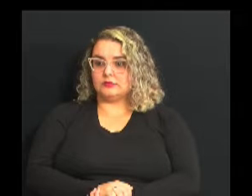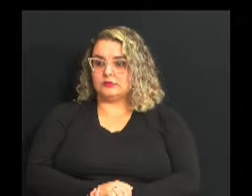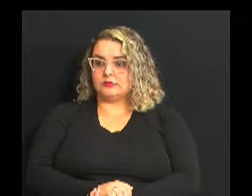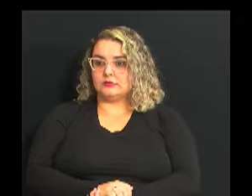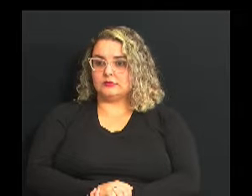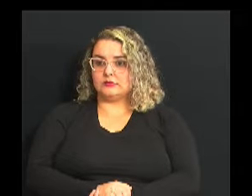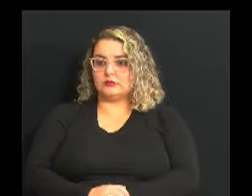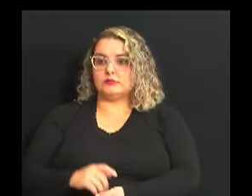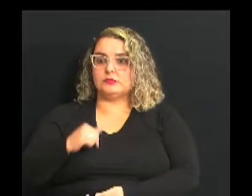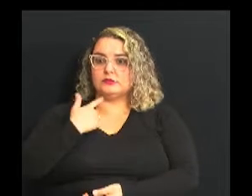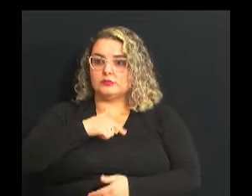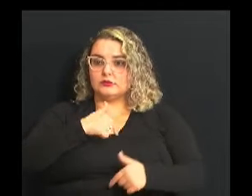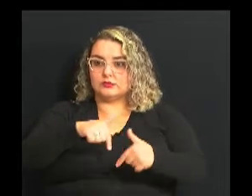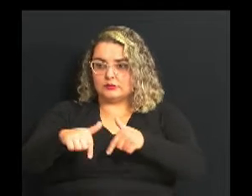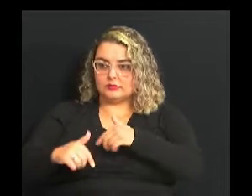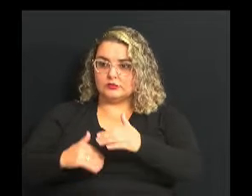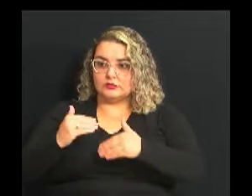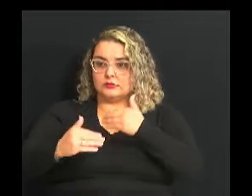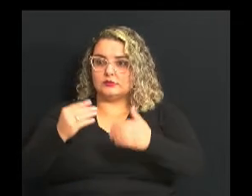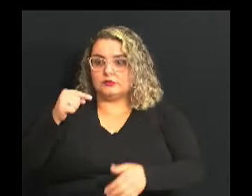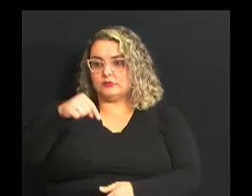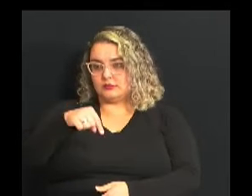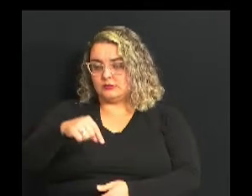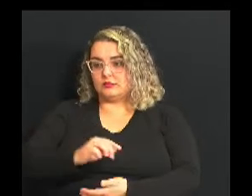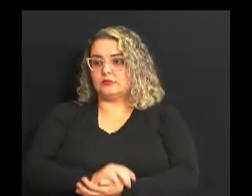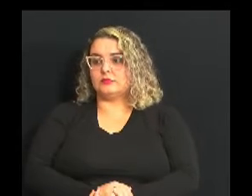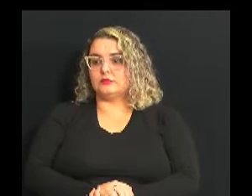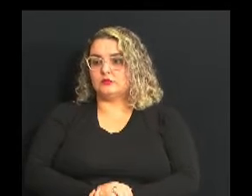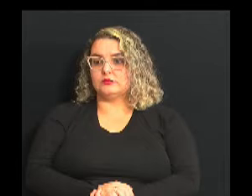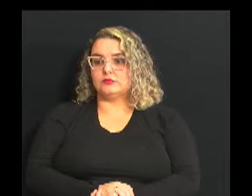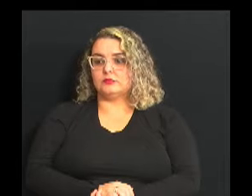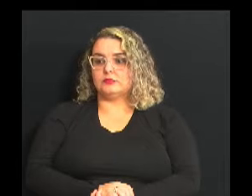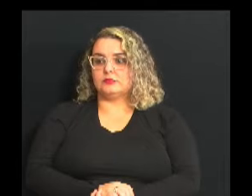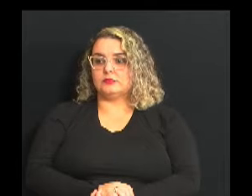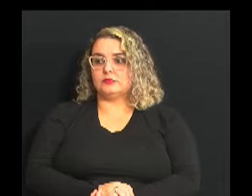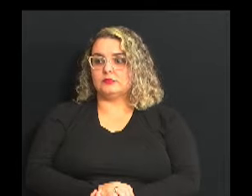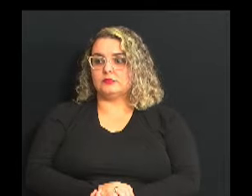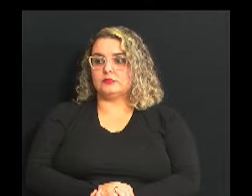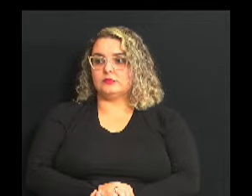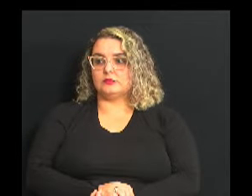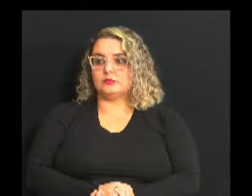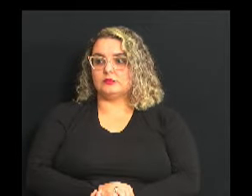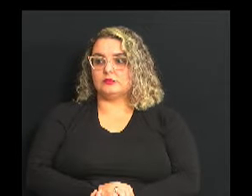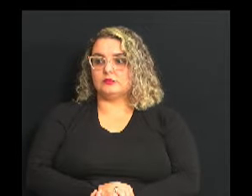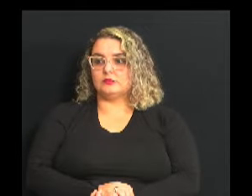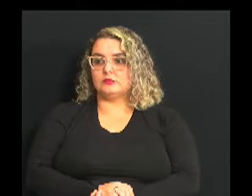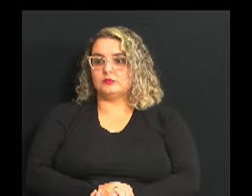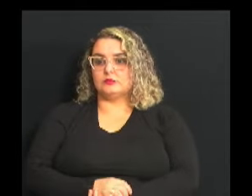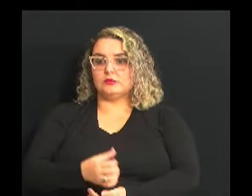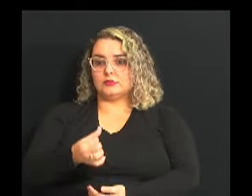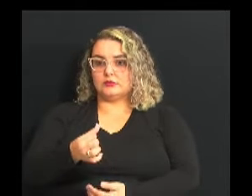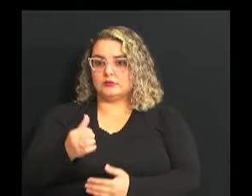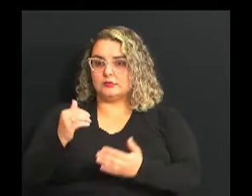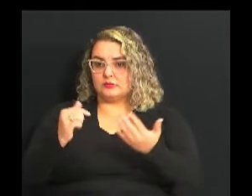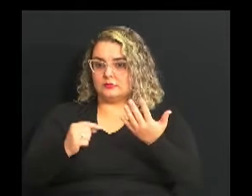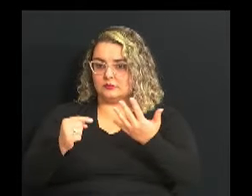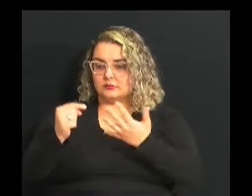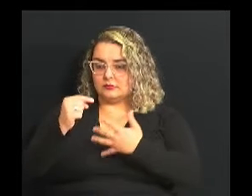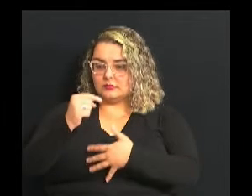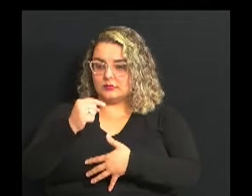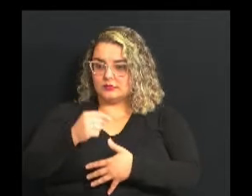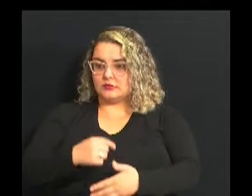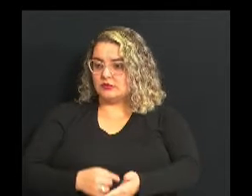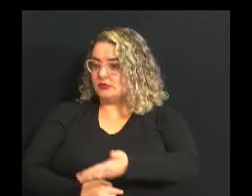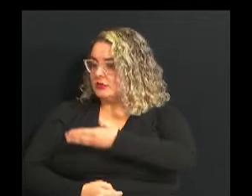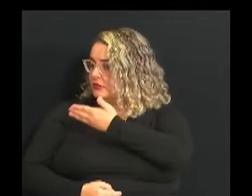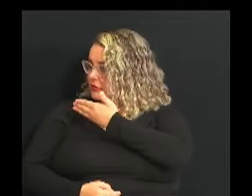trabalhos também desenvolvidos por nós aqui, né? A gente separou 6 itens aqui, né,